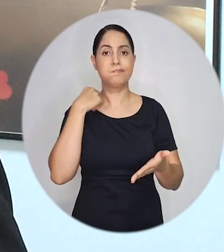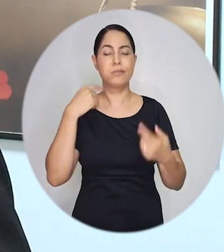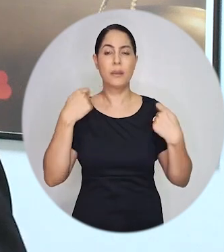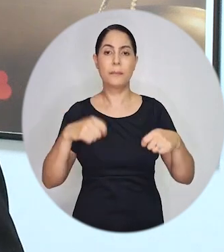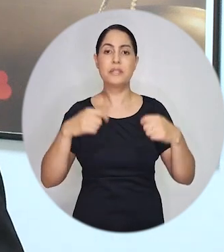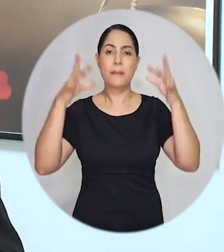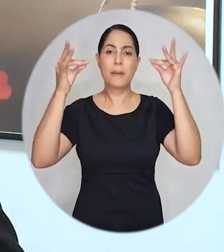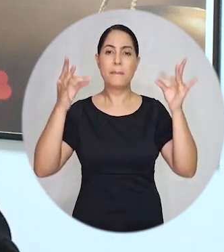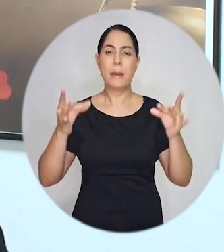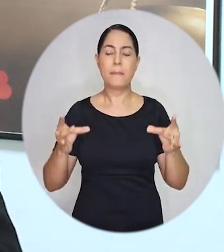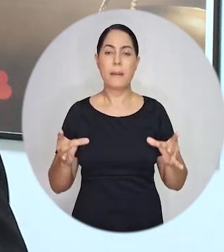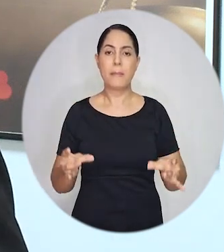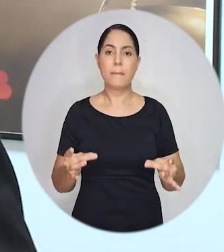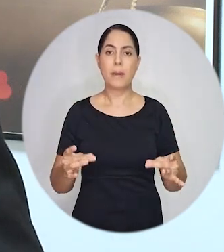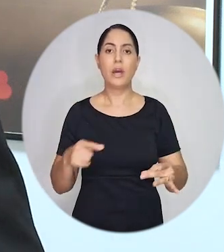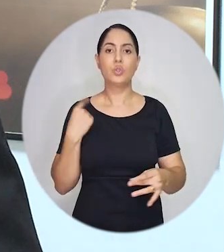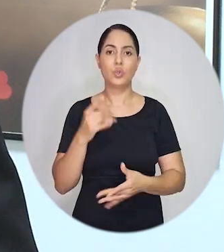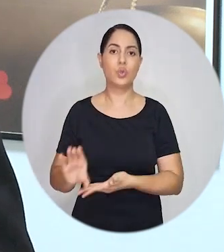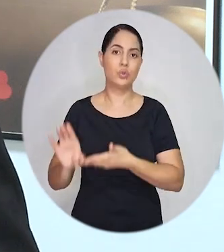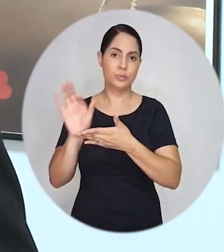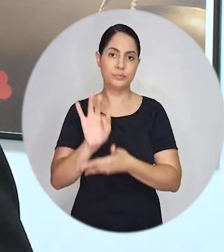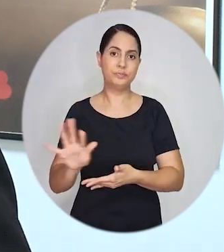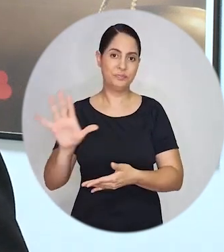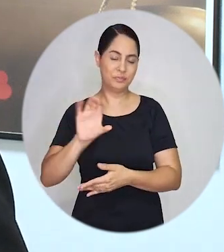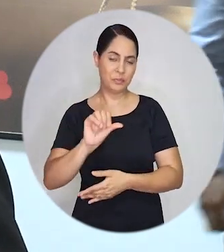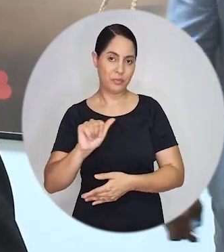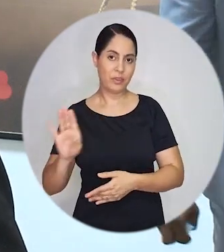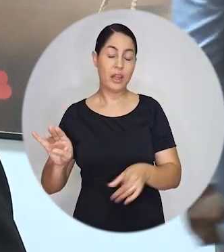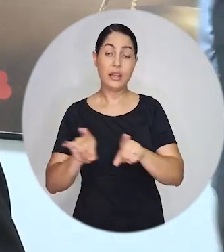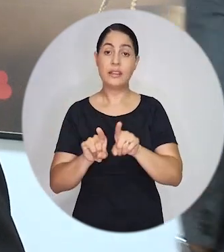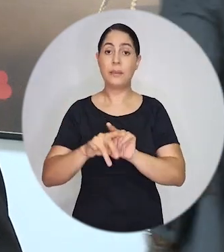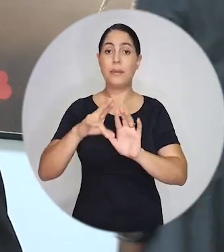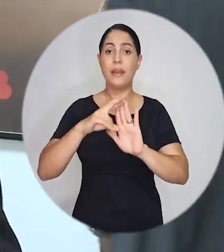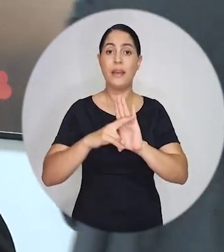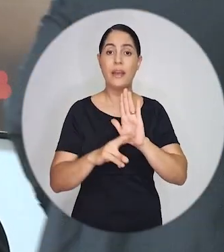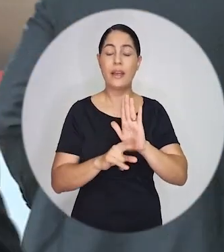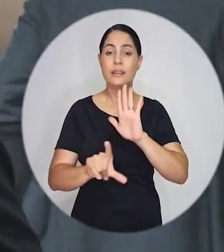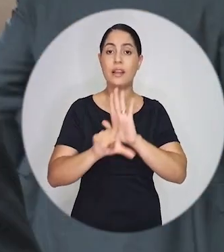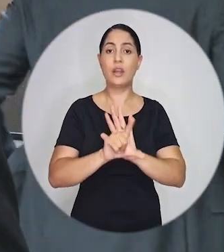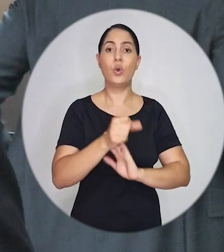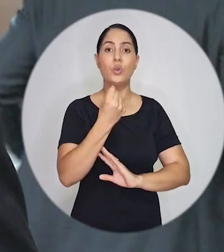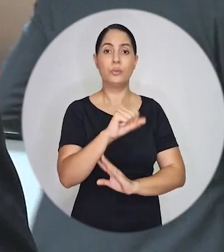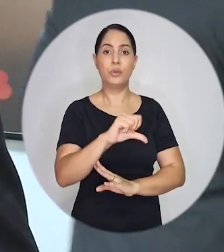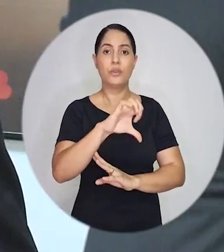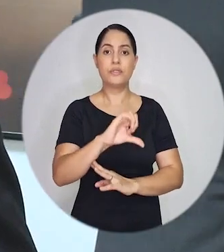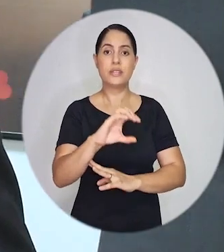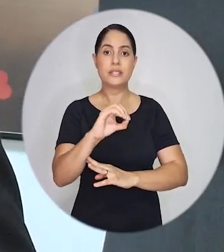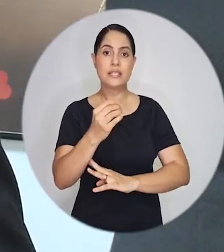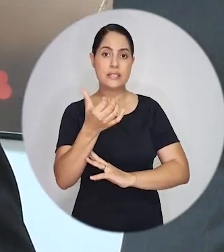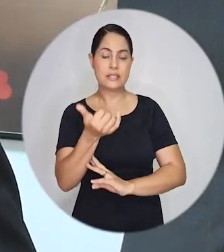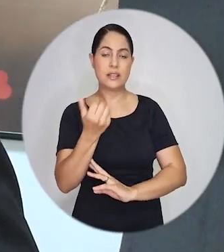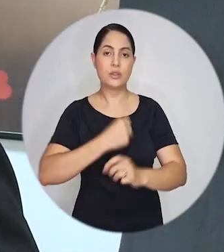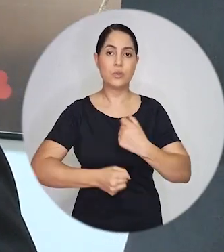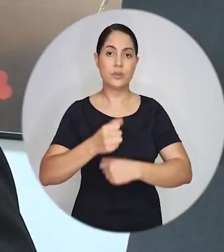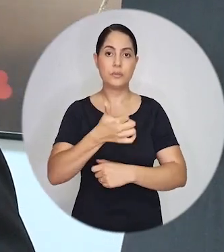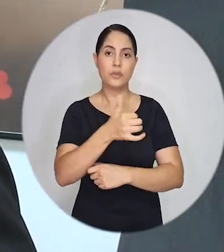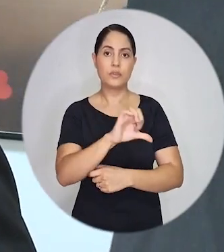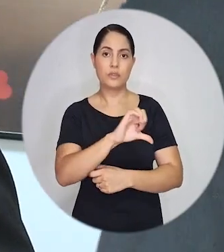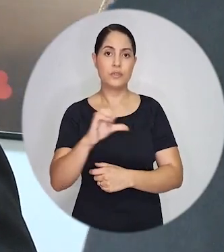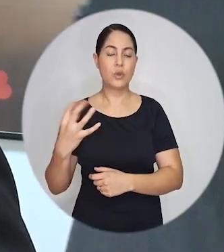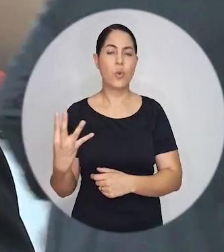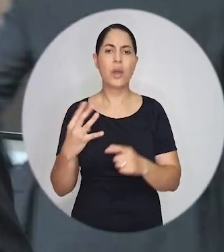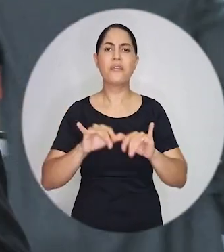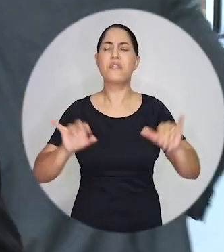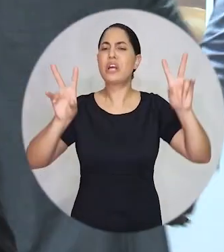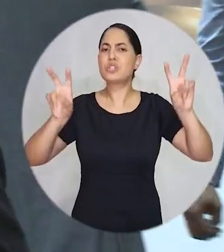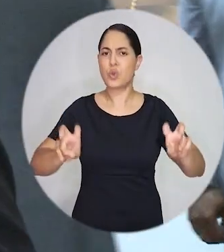escritórios de advocacia preencham tanto as regras do provimento do Conselho Federal da OAB, quanto as regras da Lei 8.906 de 94. Ou